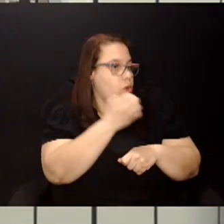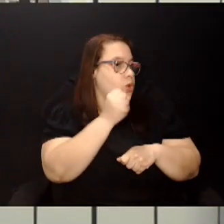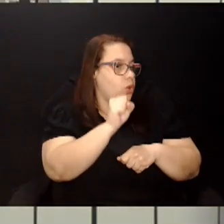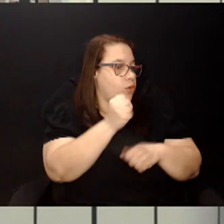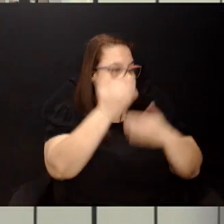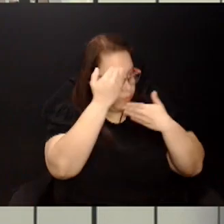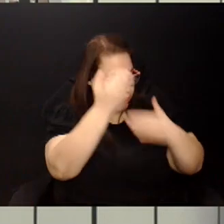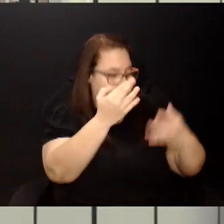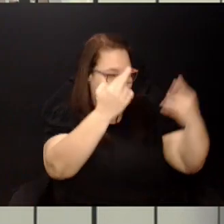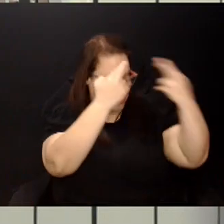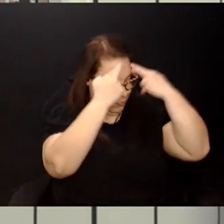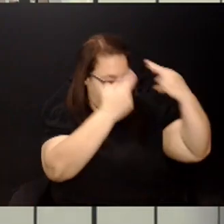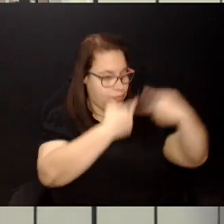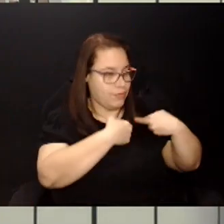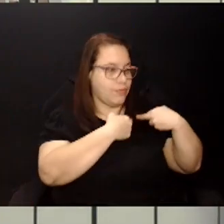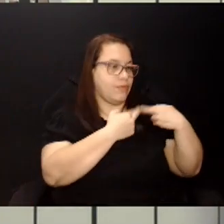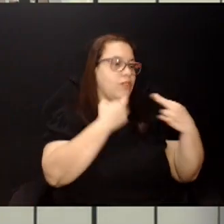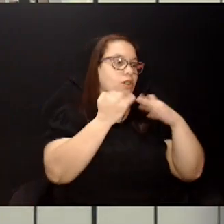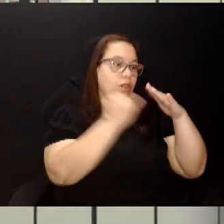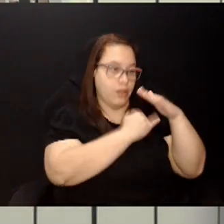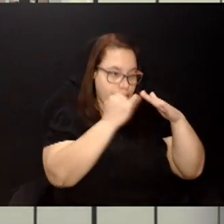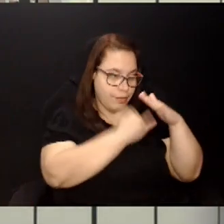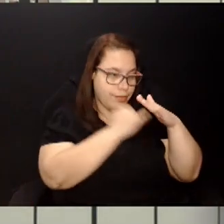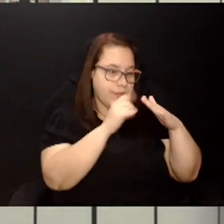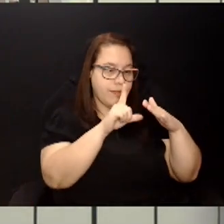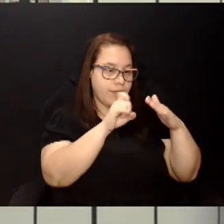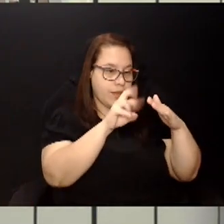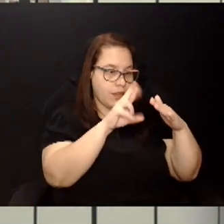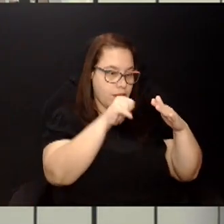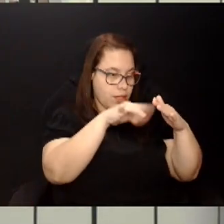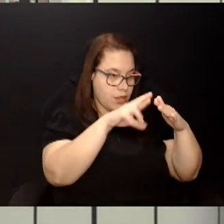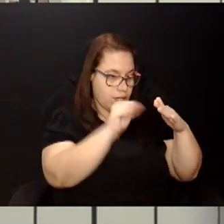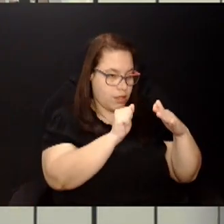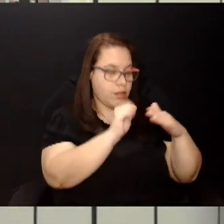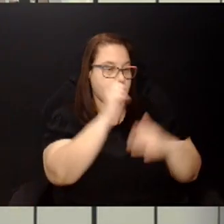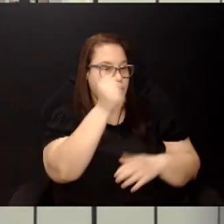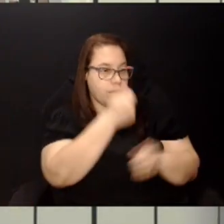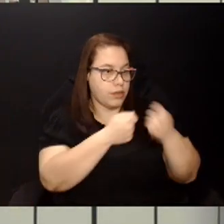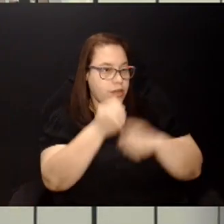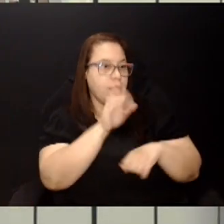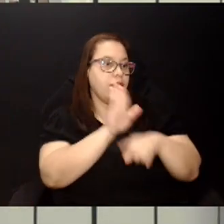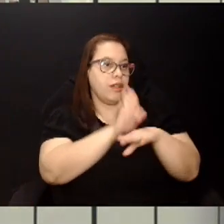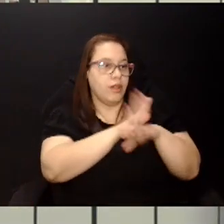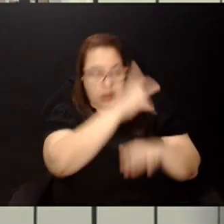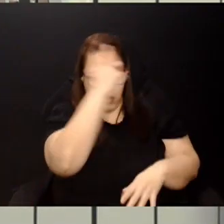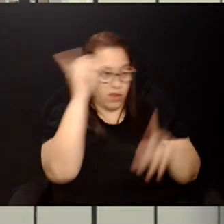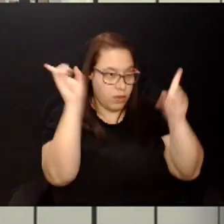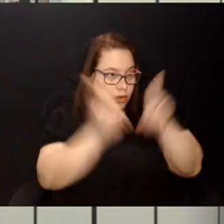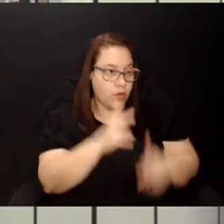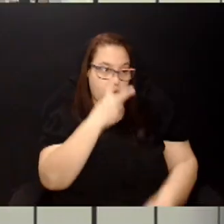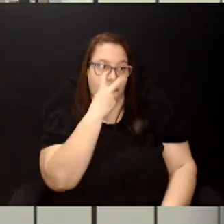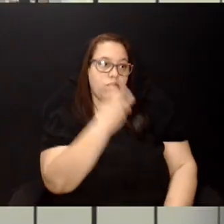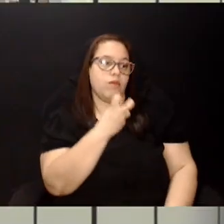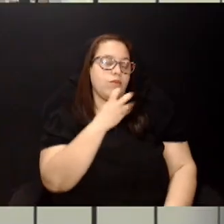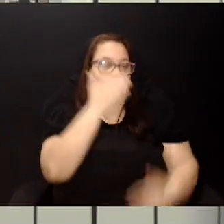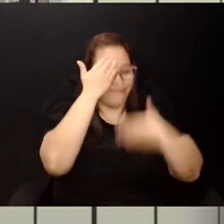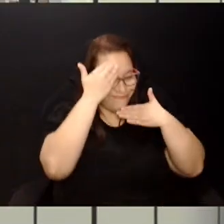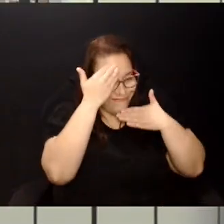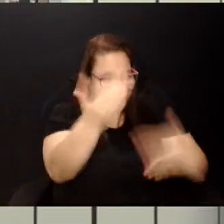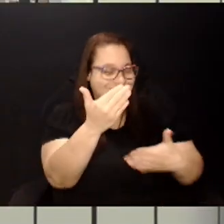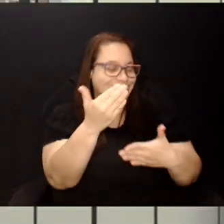por relações institucionais da Laramara, que é a Associação Brasileira de Assistência à Pessoa com Deficiência Visual. Muito obrigado